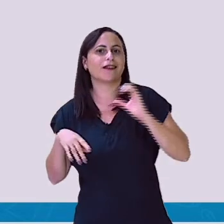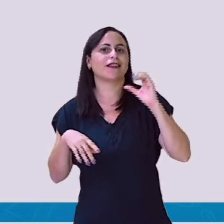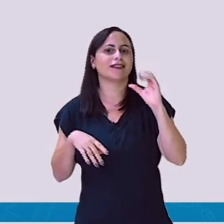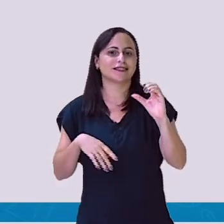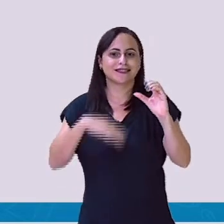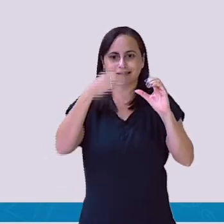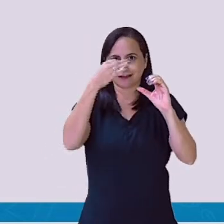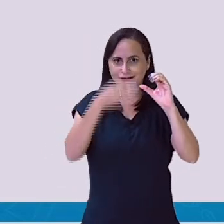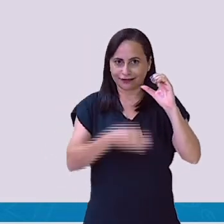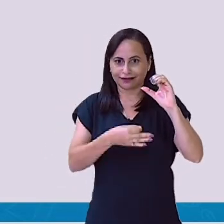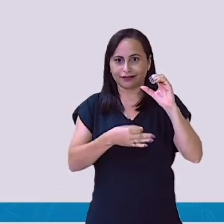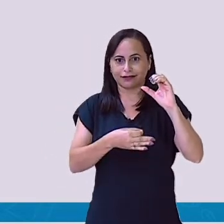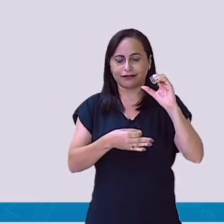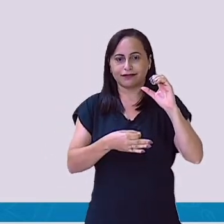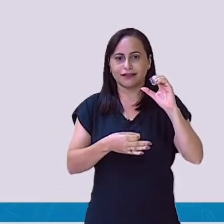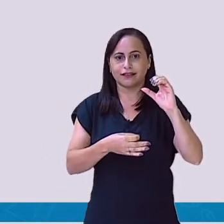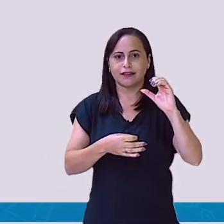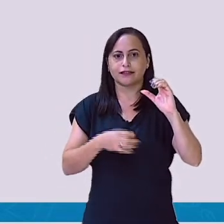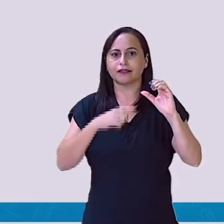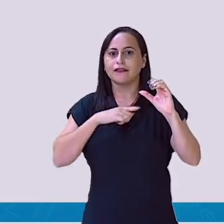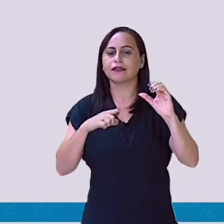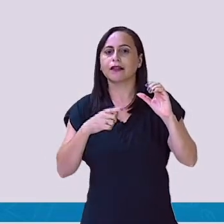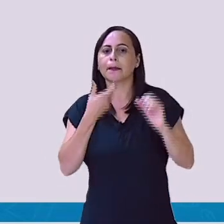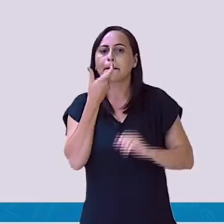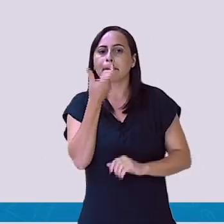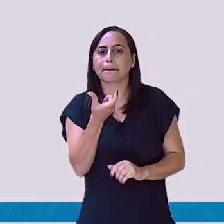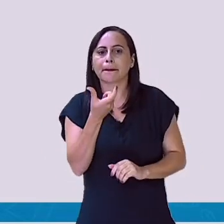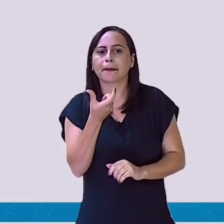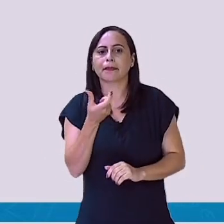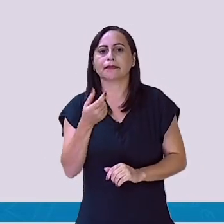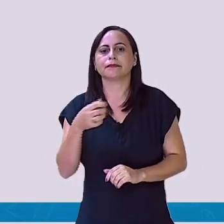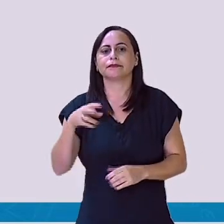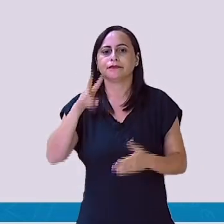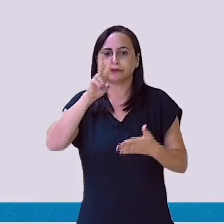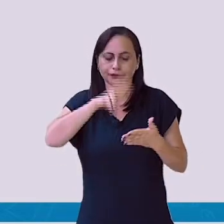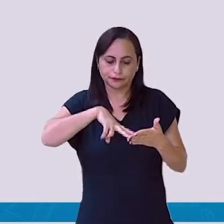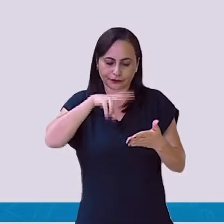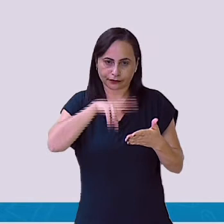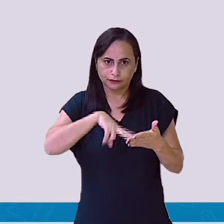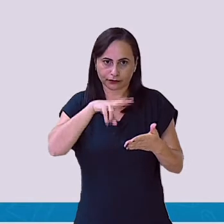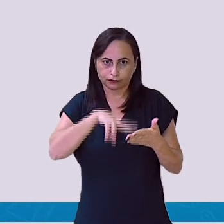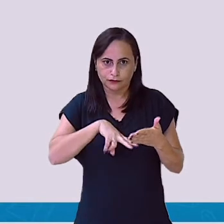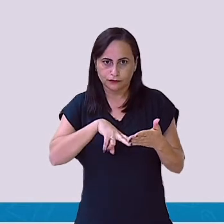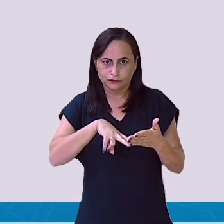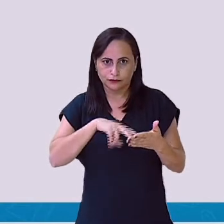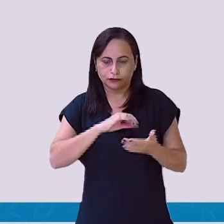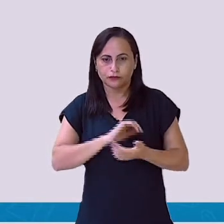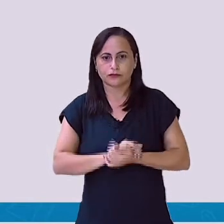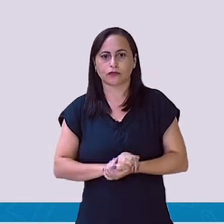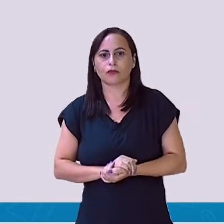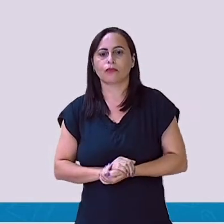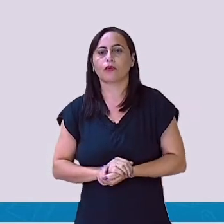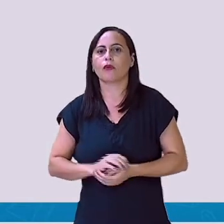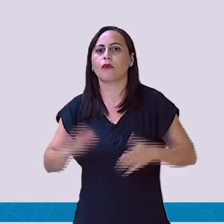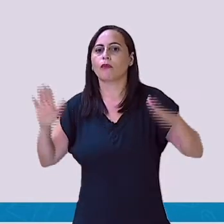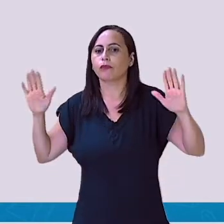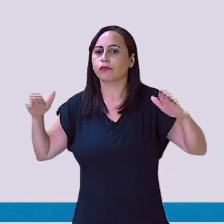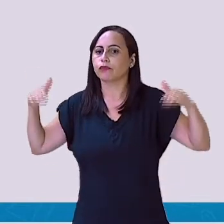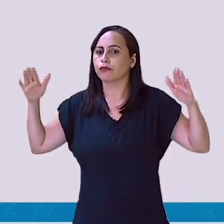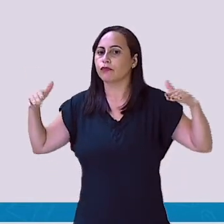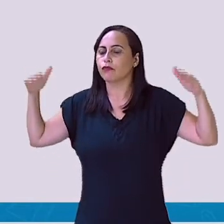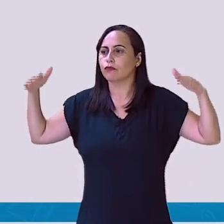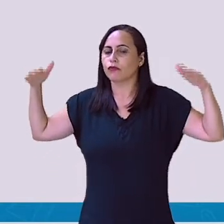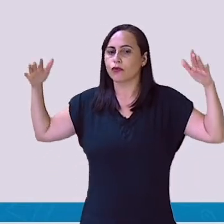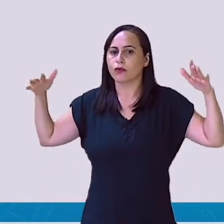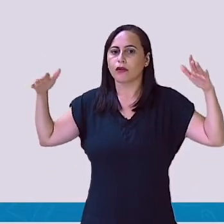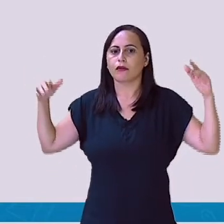letra C, onde nós temos leitura com encontro vocálico, voou com outro encontro